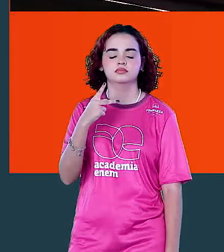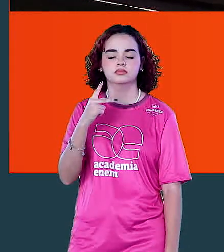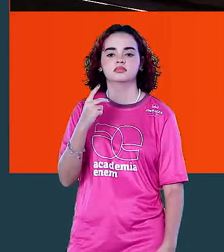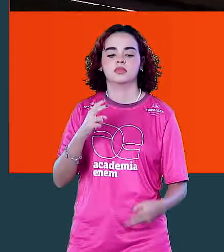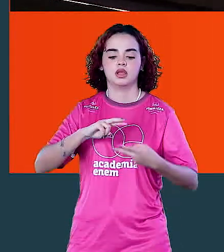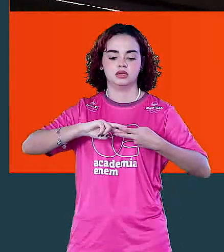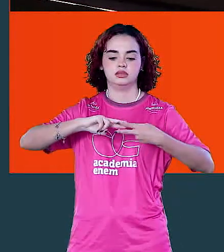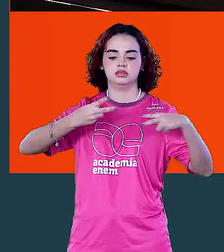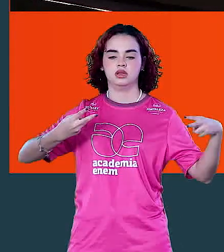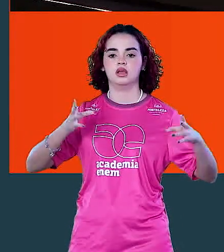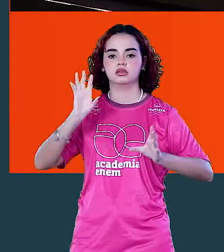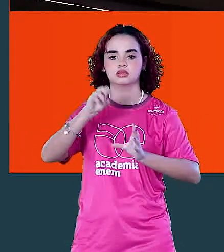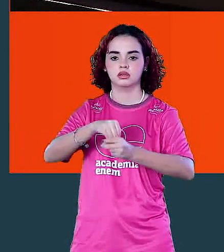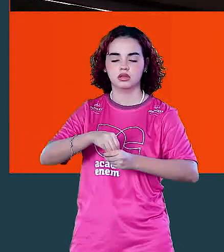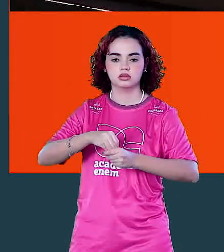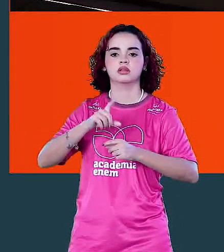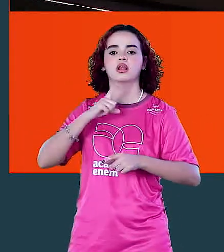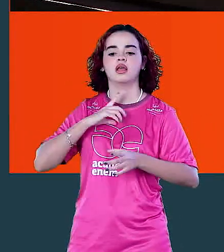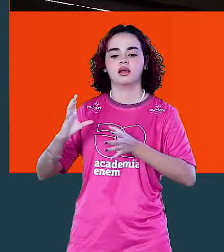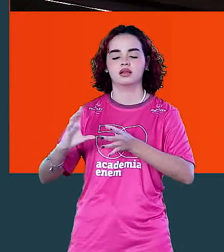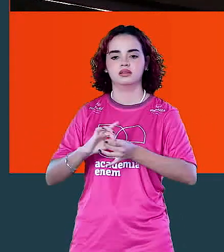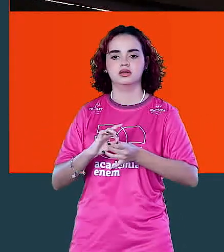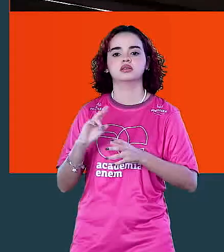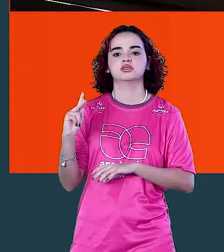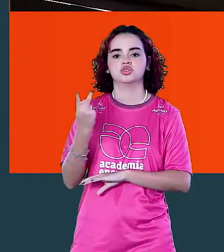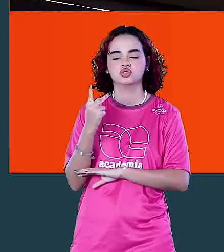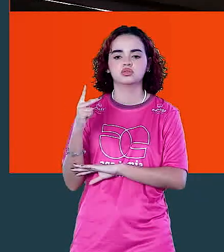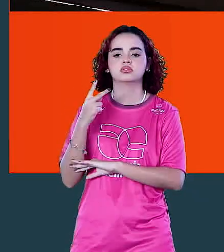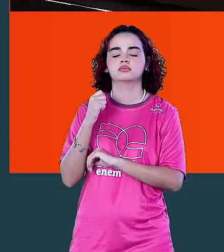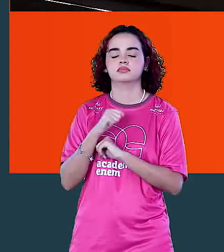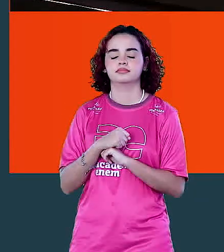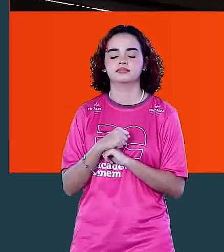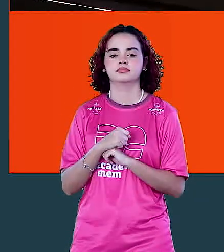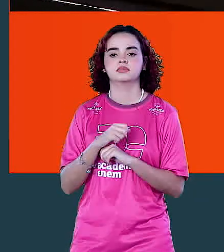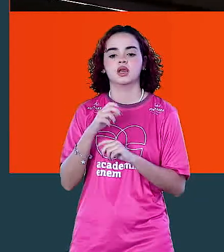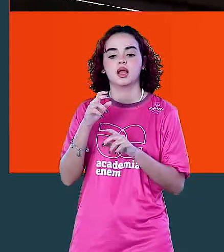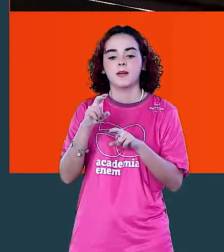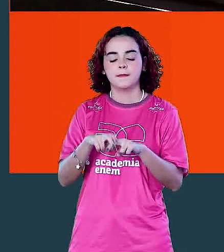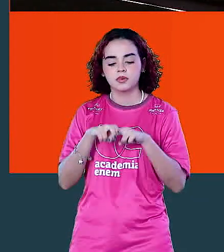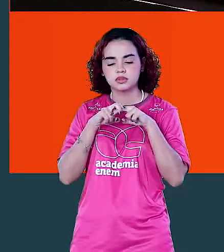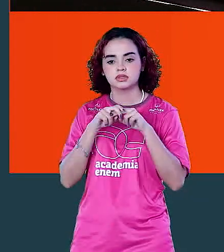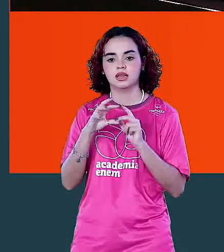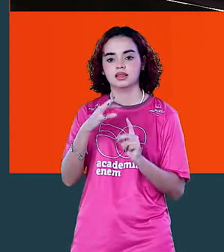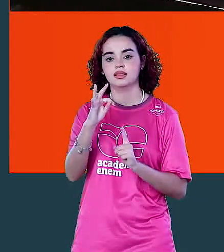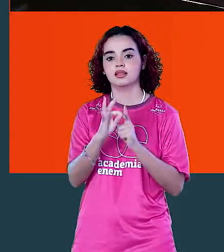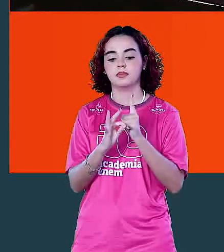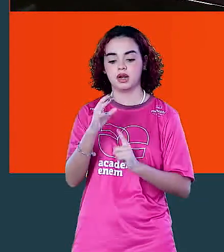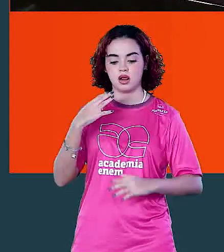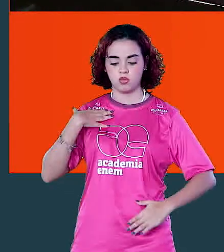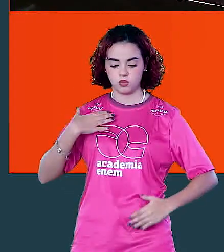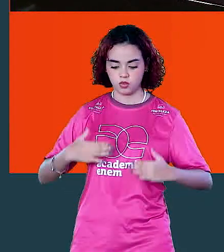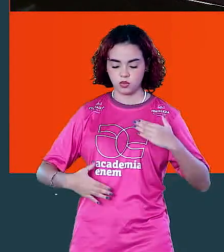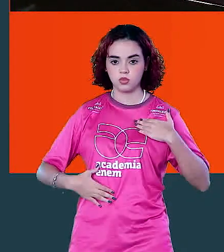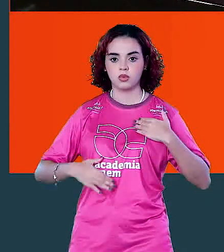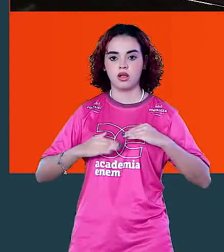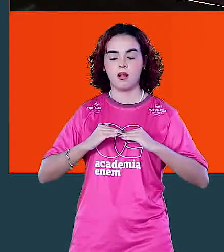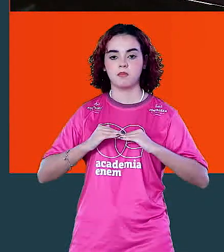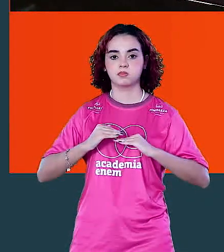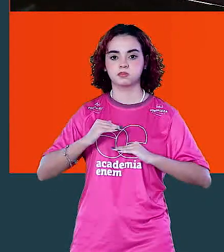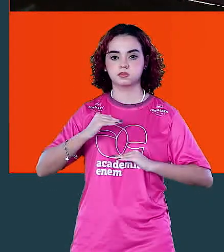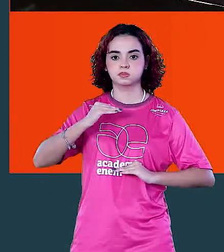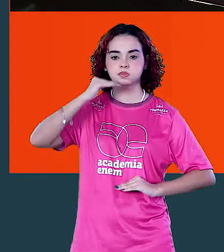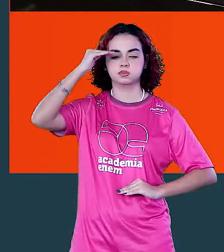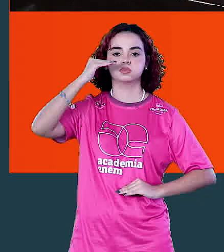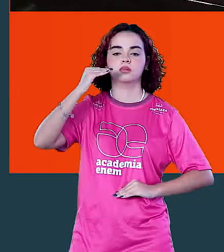é a ligação de hidrogênio. É por isso que uma temperatura corporal muito alta, por muito tempo, faz mal para o